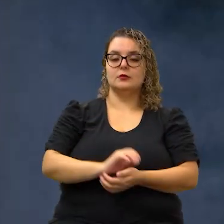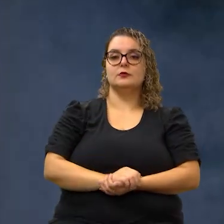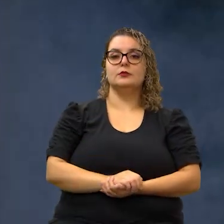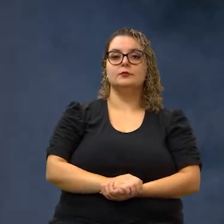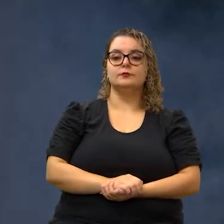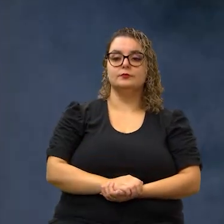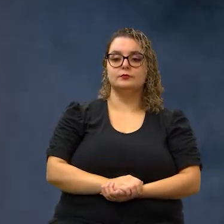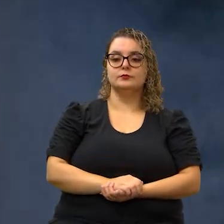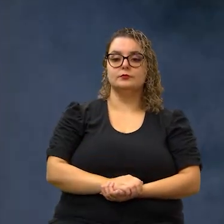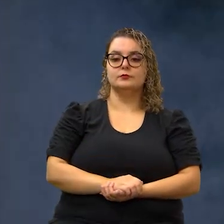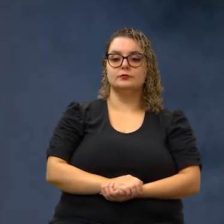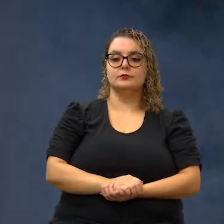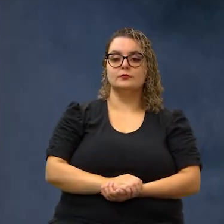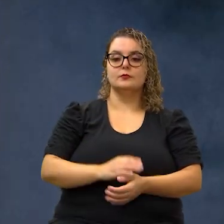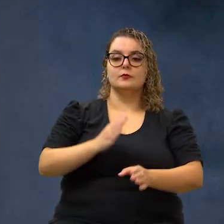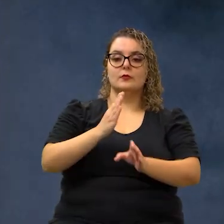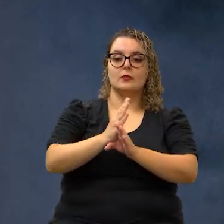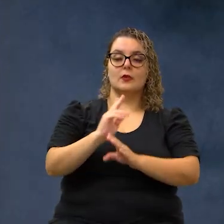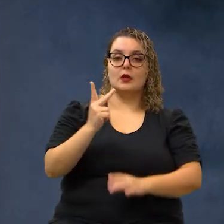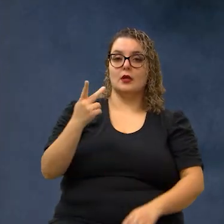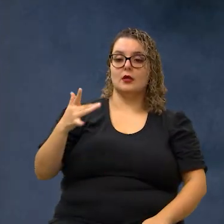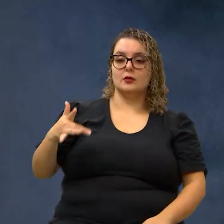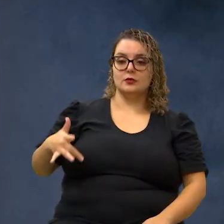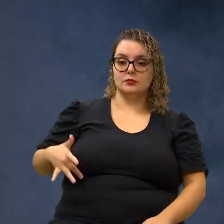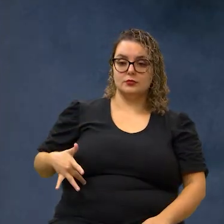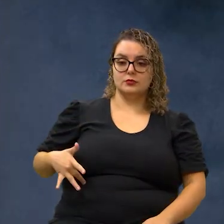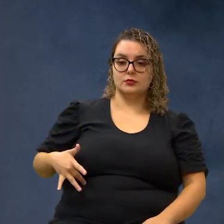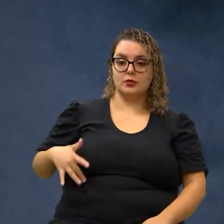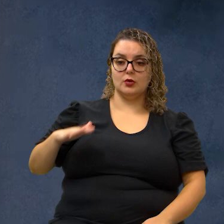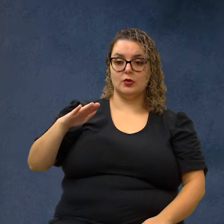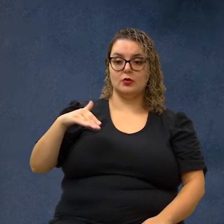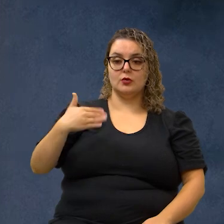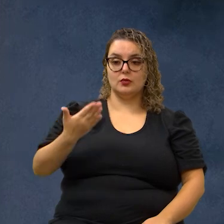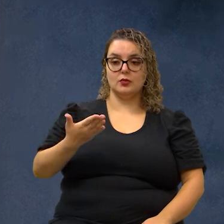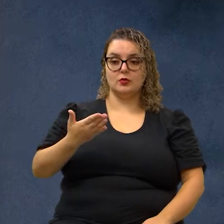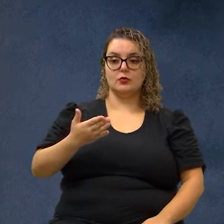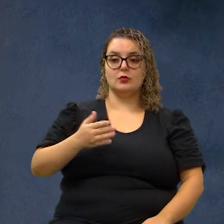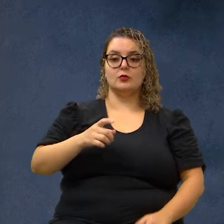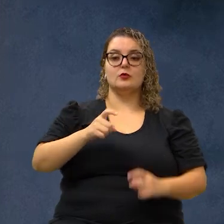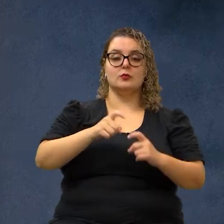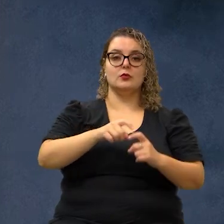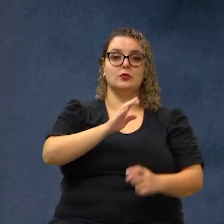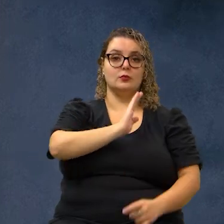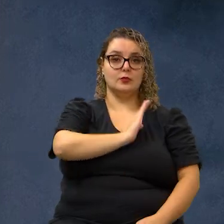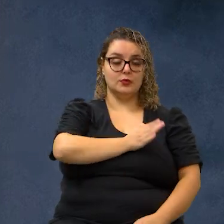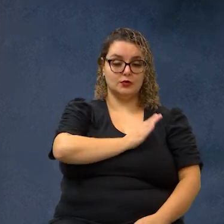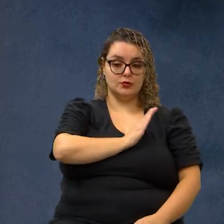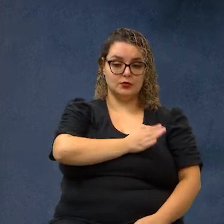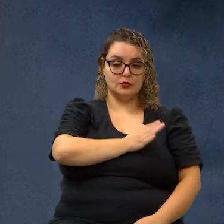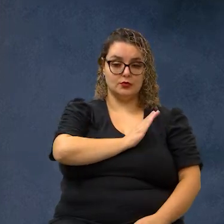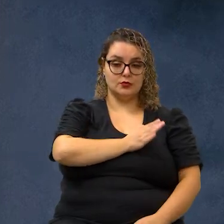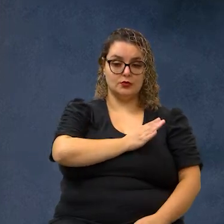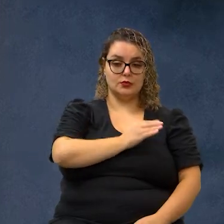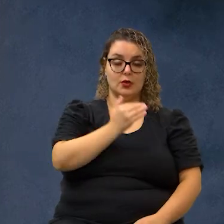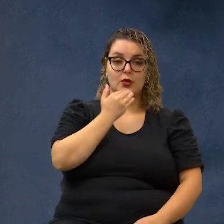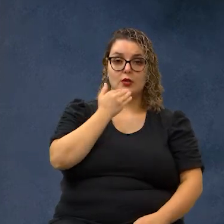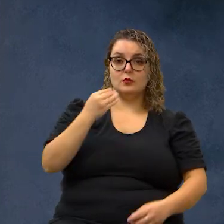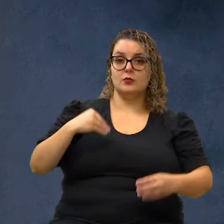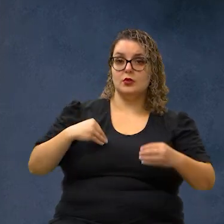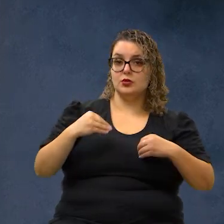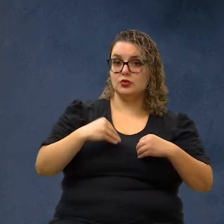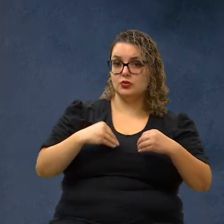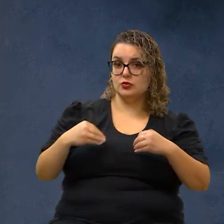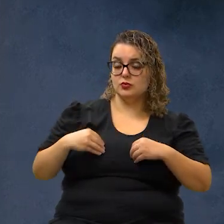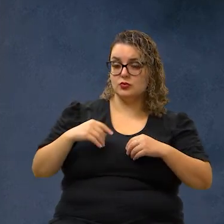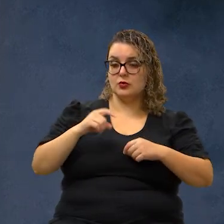Descobri a hepatite quando fui a um cardiologista e ele pediu uns exames